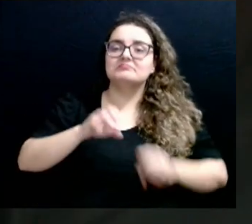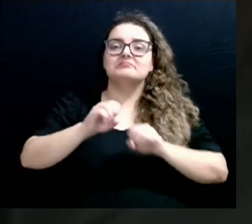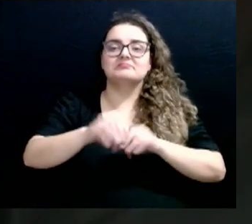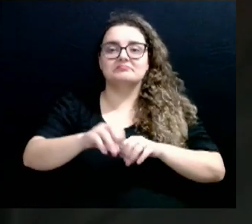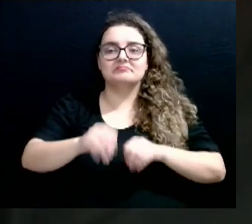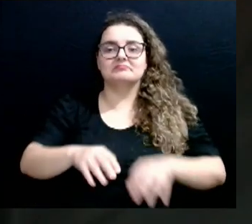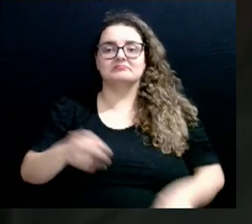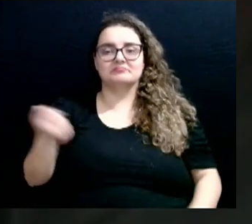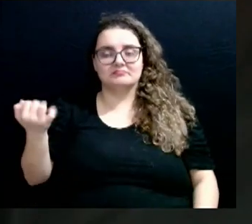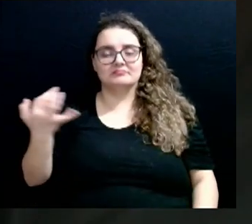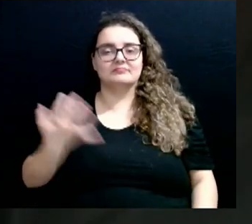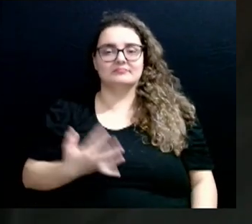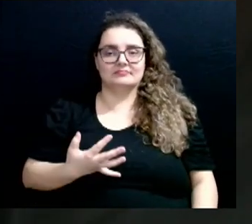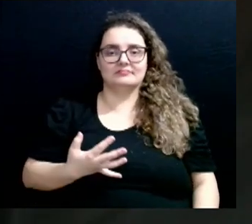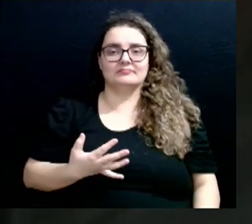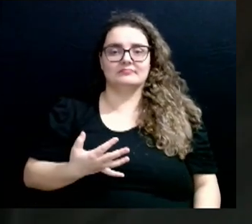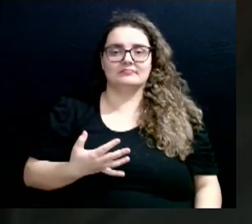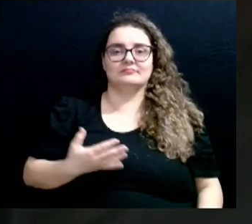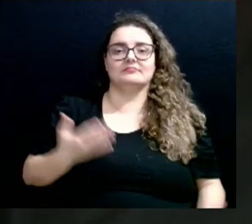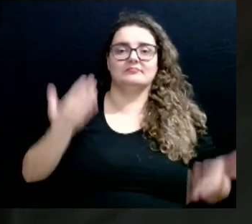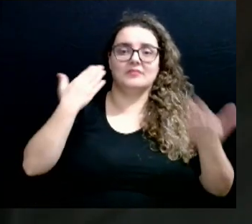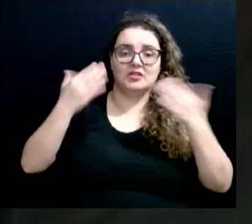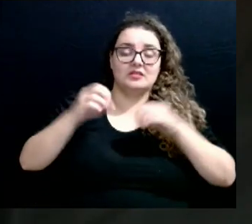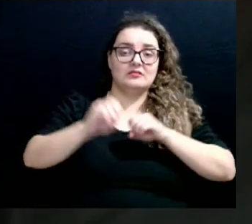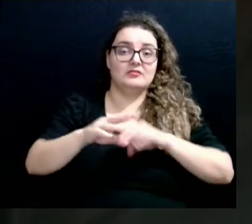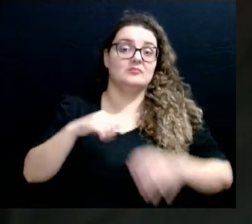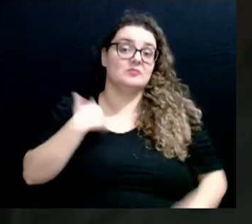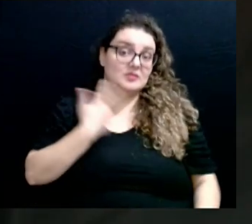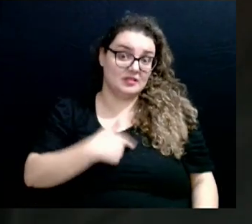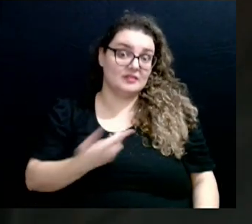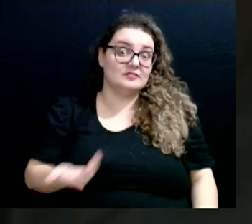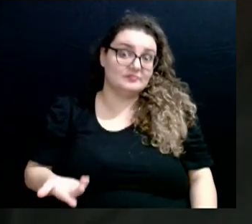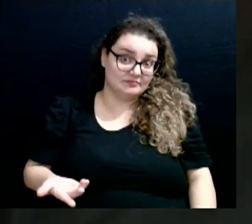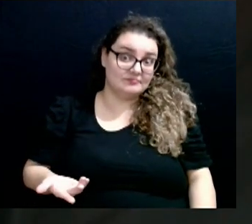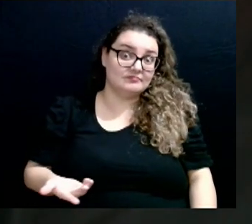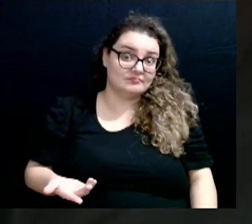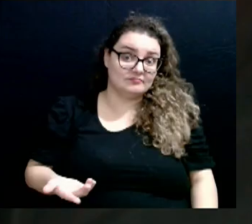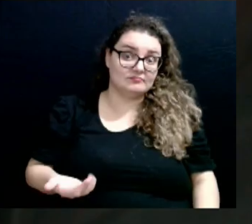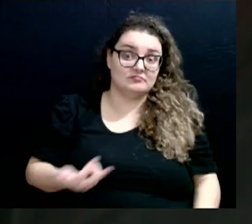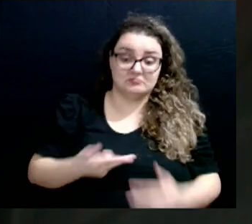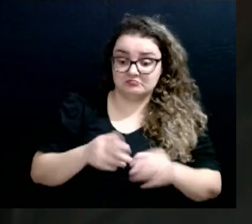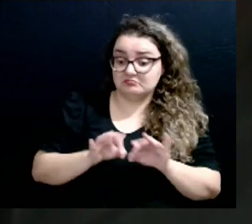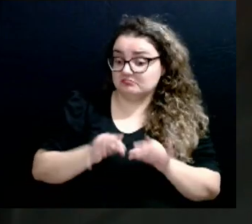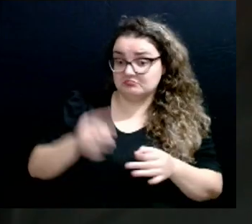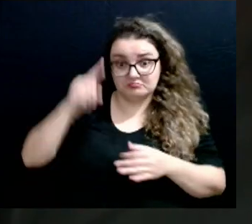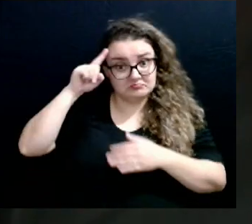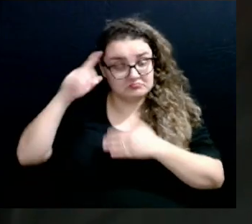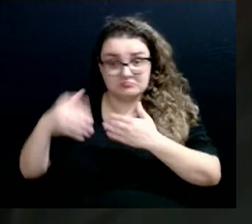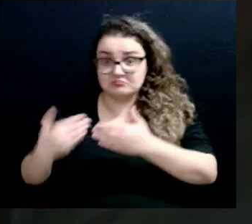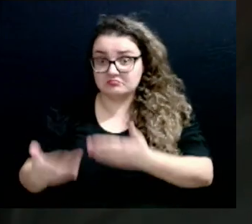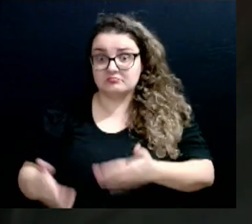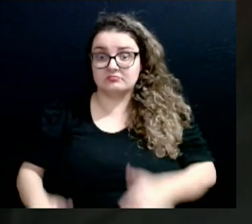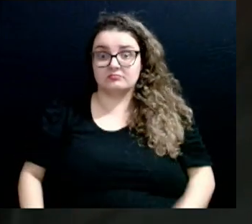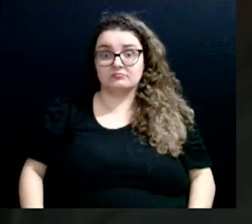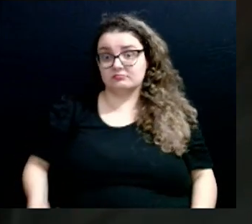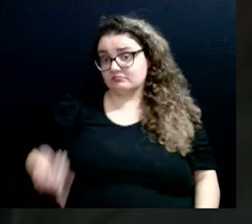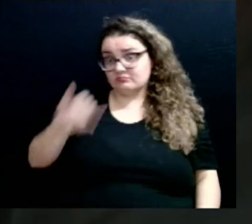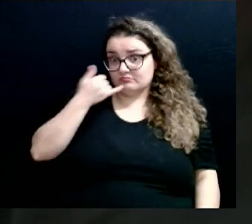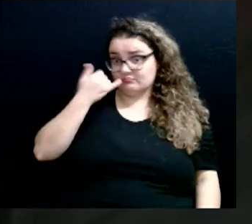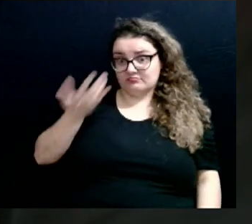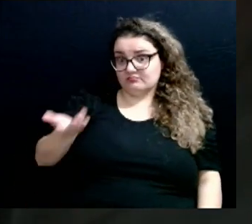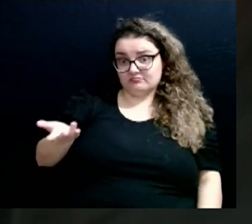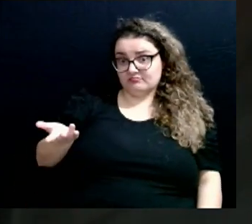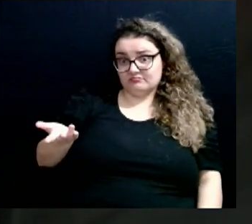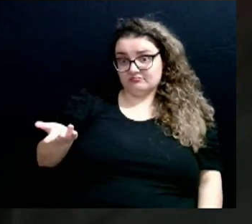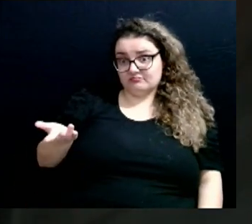quanta psicoeducação pra gente, né? De algo tão simples do nosso dia a dia, que é um celularzinho, né, parelhinho assim,